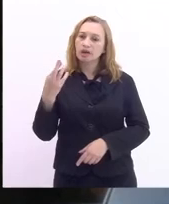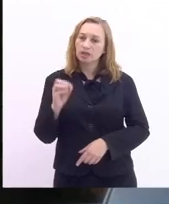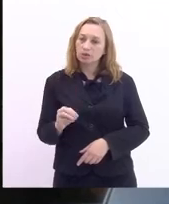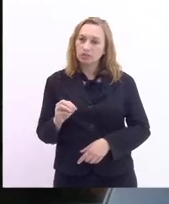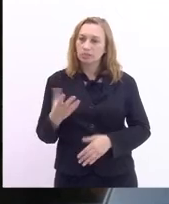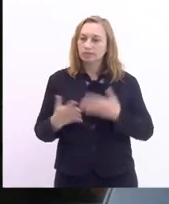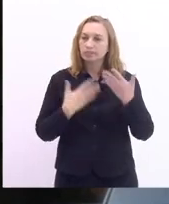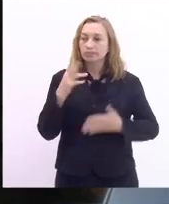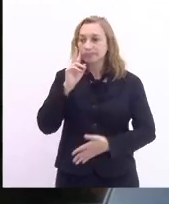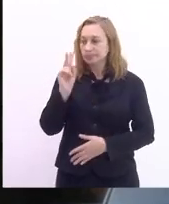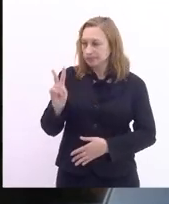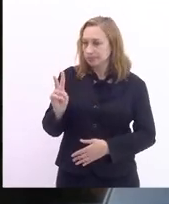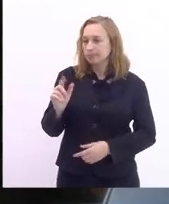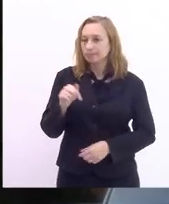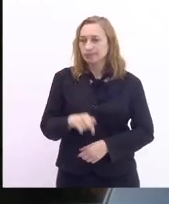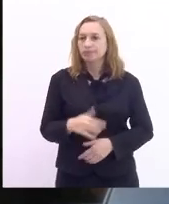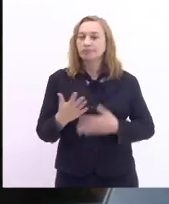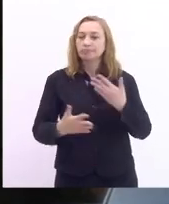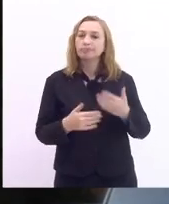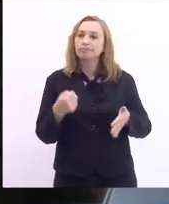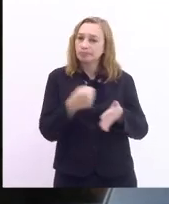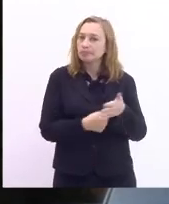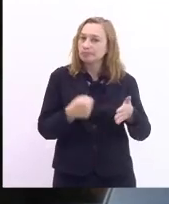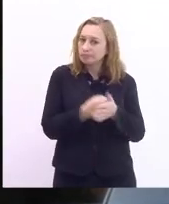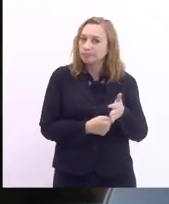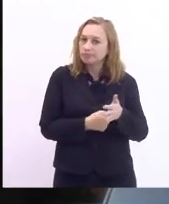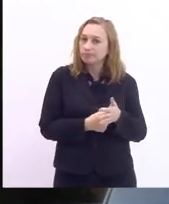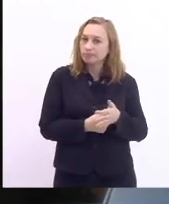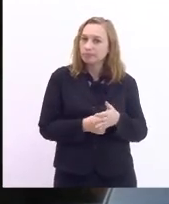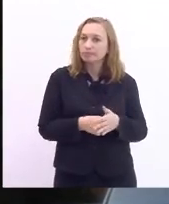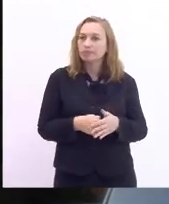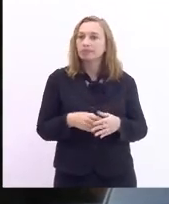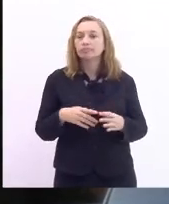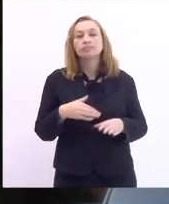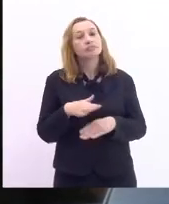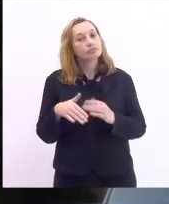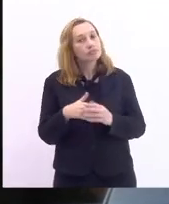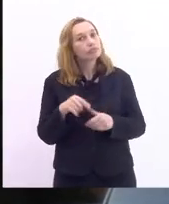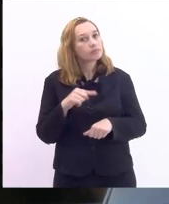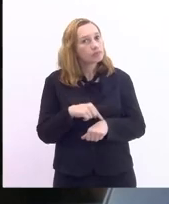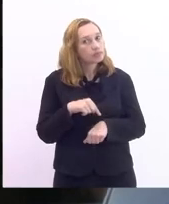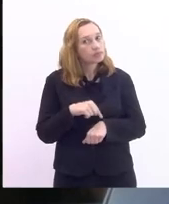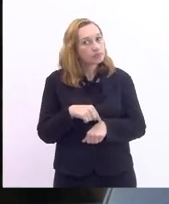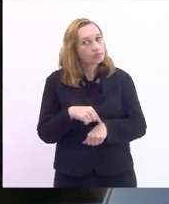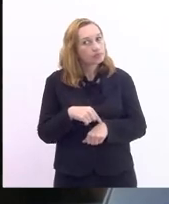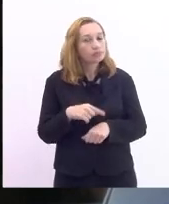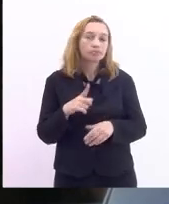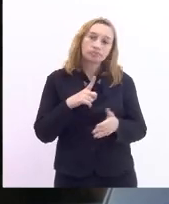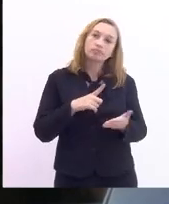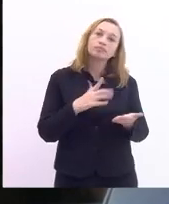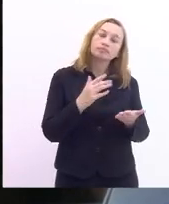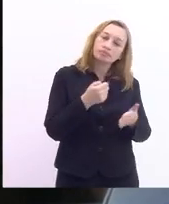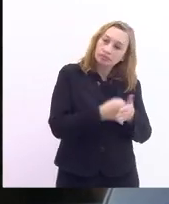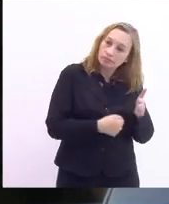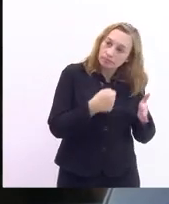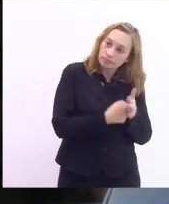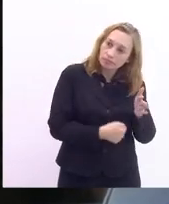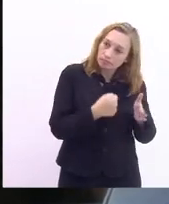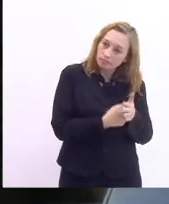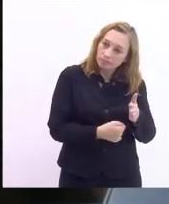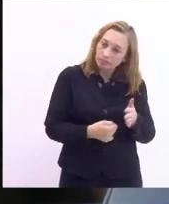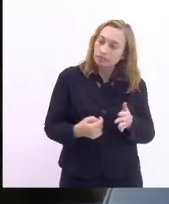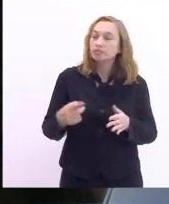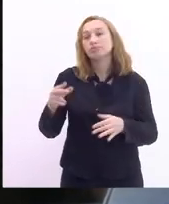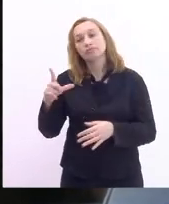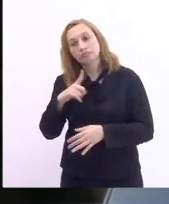e isso foi uma luta e em toda a luta aos que lutam aos que